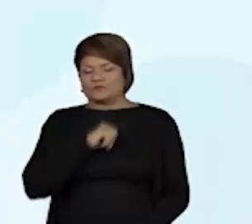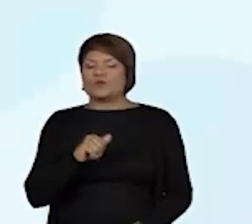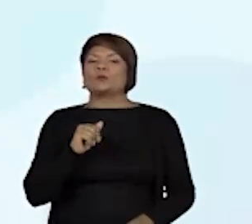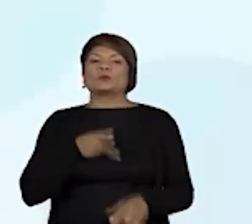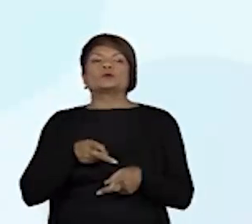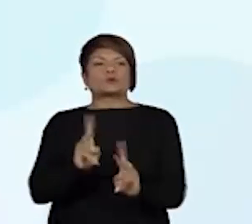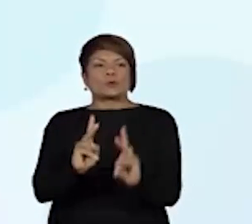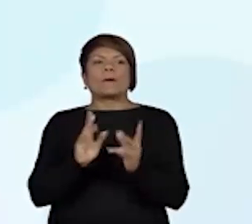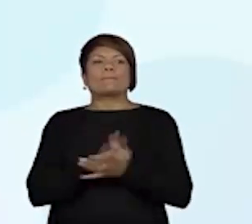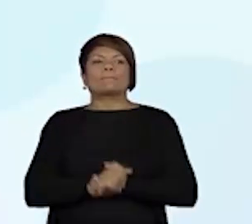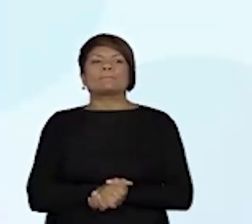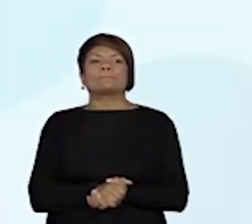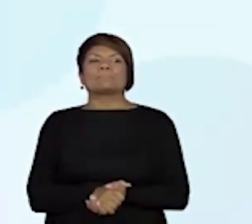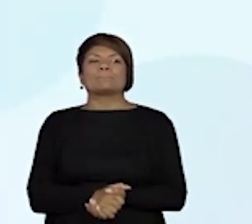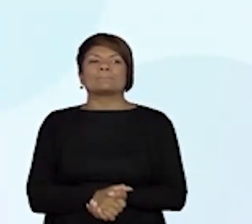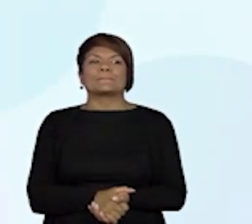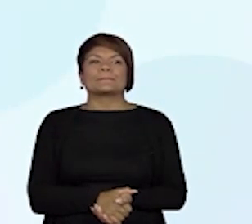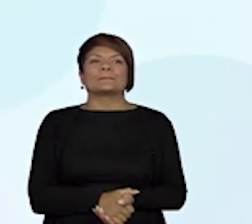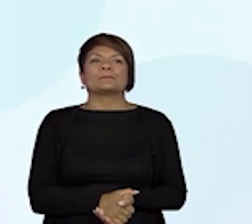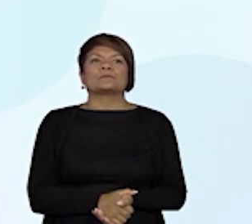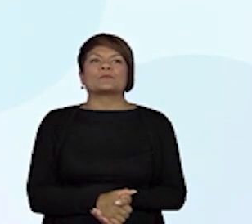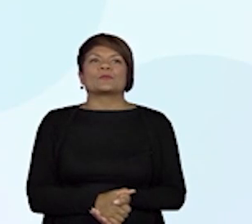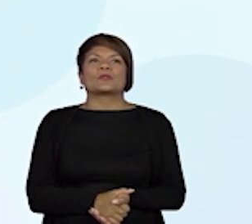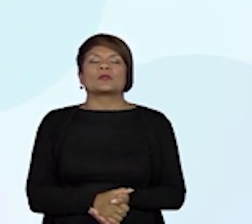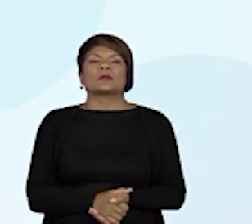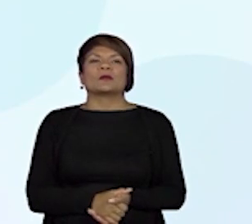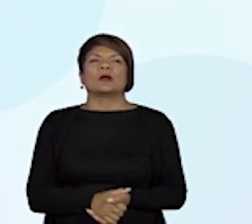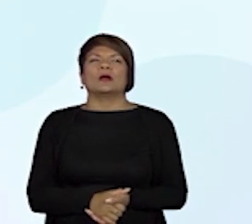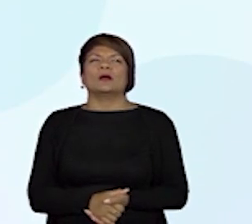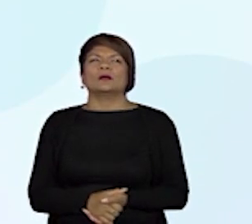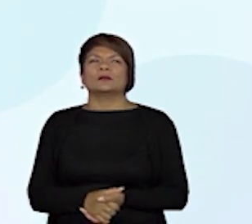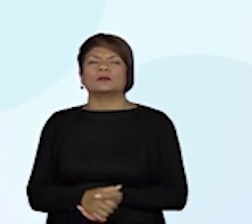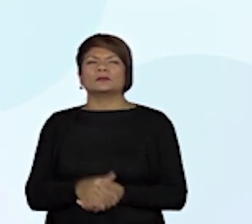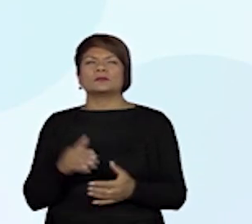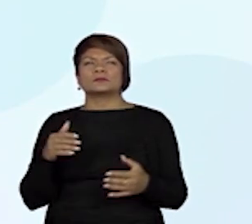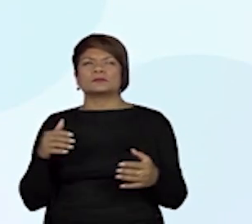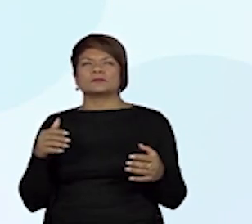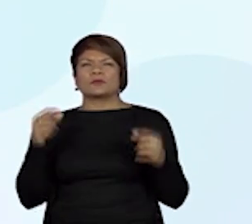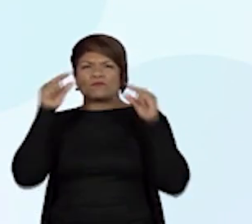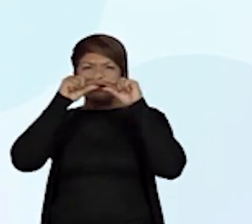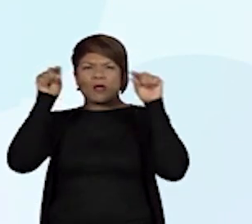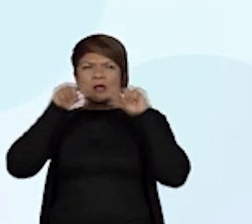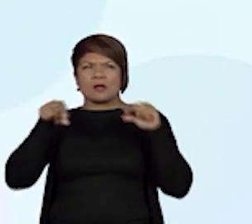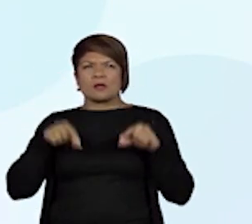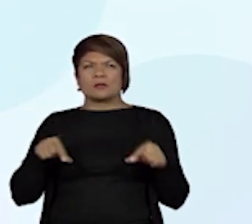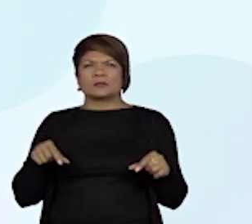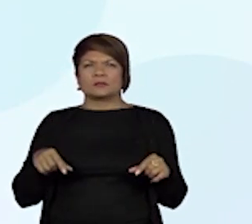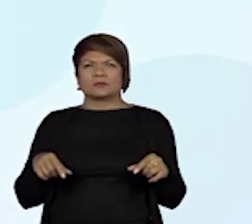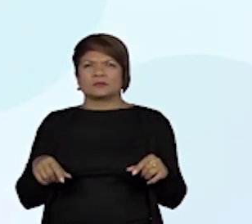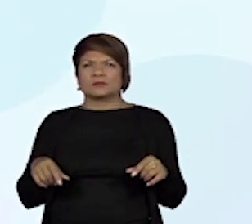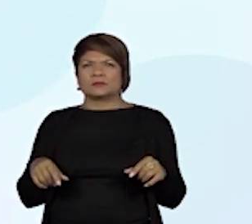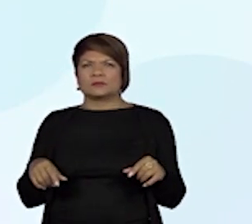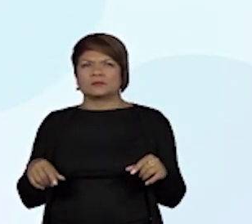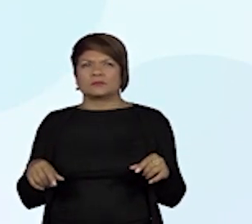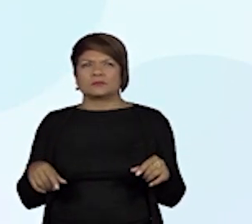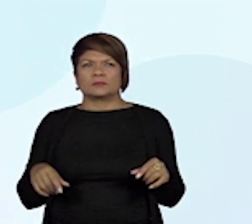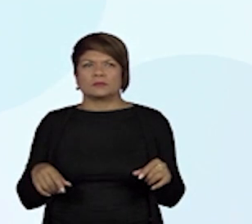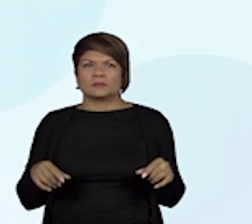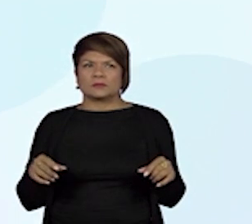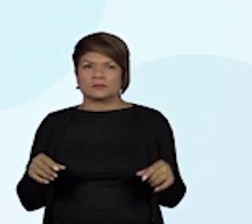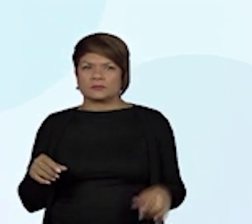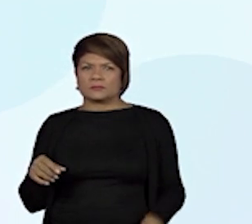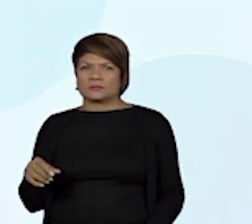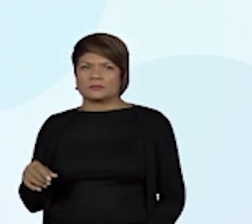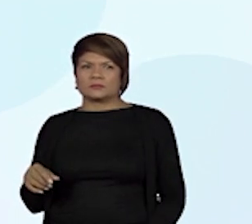Então, vamos lá, só deixa eu ver qual que parou para a gente dar sequência para a frase, né? Então, lá a gente dizia que permitindo que o leitor... É esse?